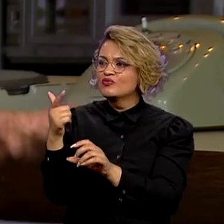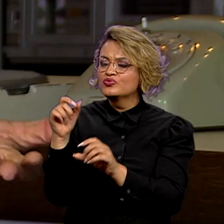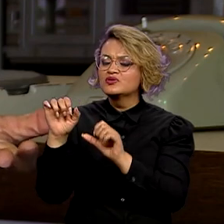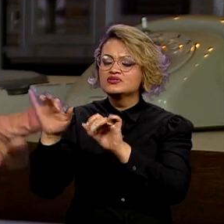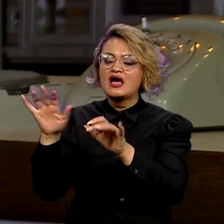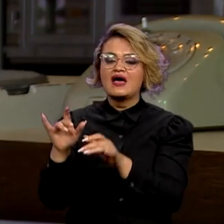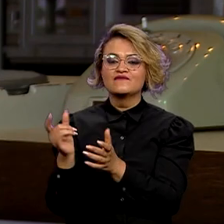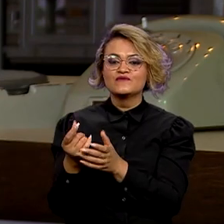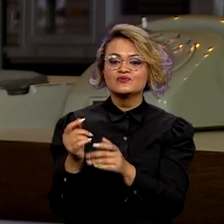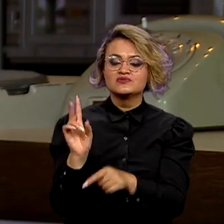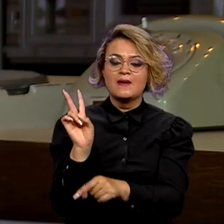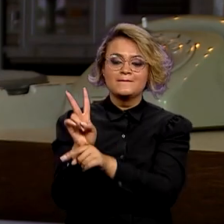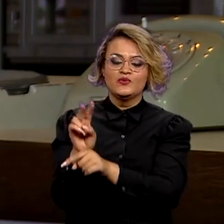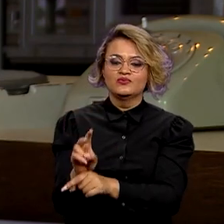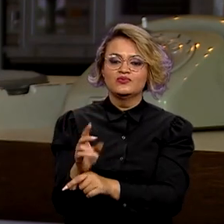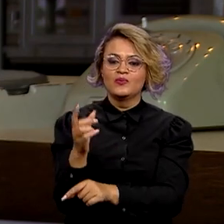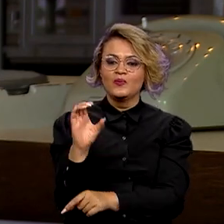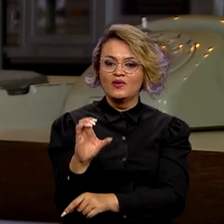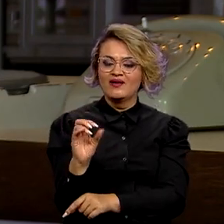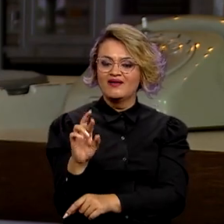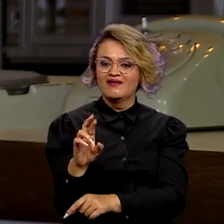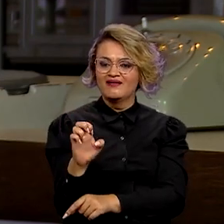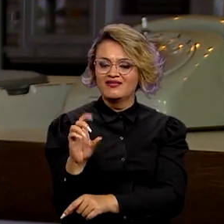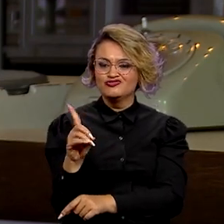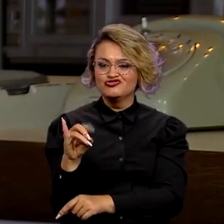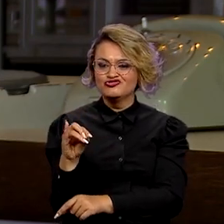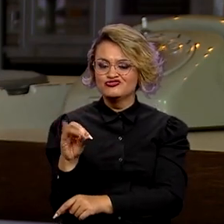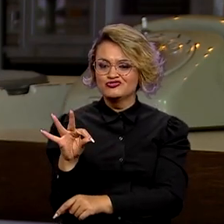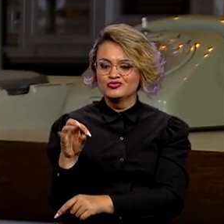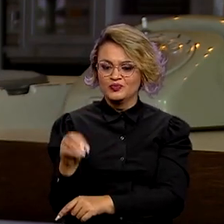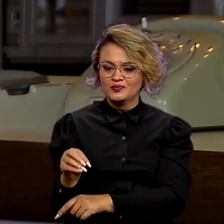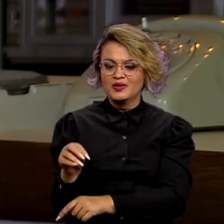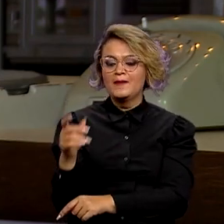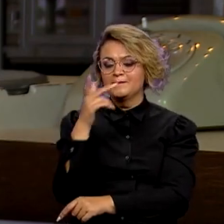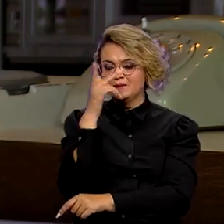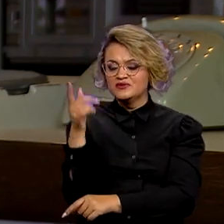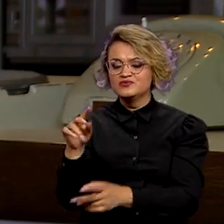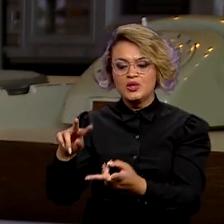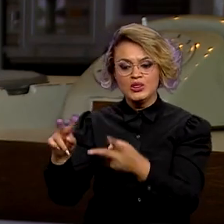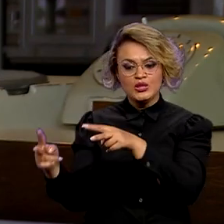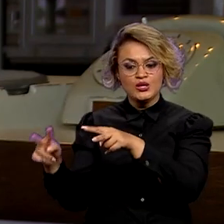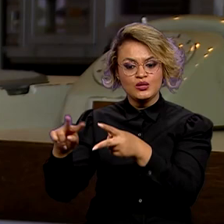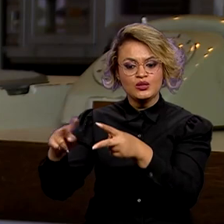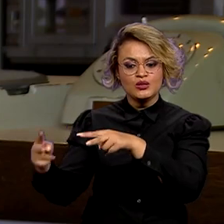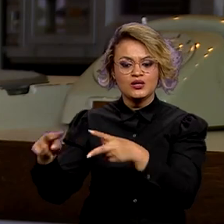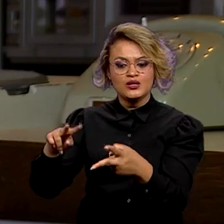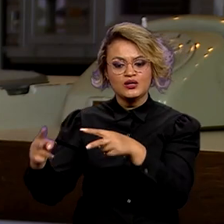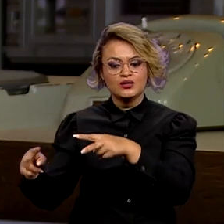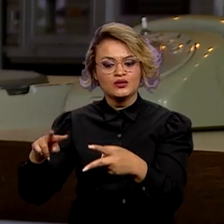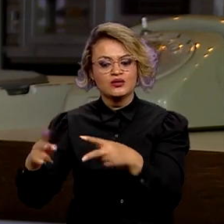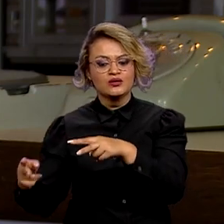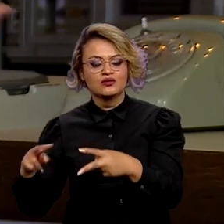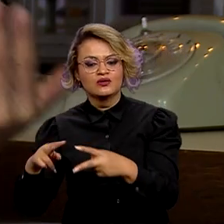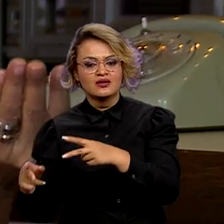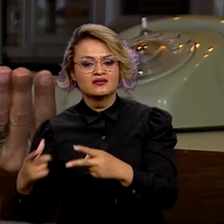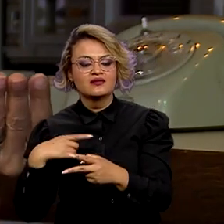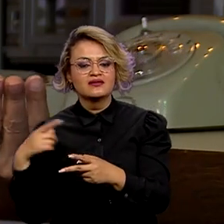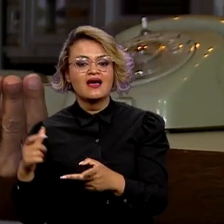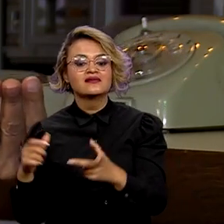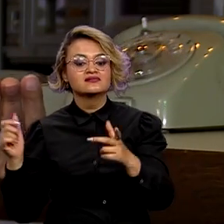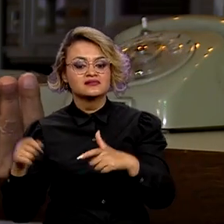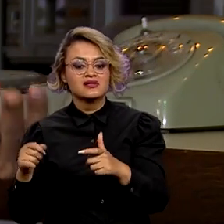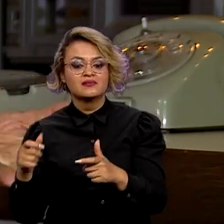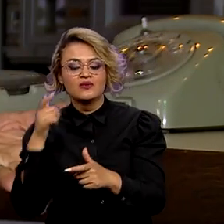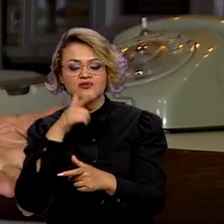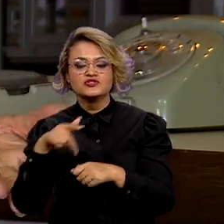vendendo crédito de carbono. A gente pode fazer isso, né, de um proprietário para o outro em relação ao mercado interno, e você pode fazer